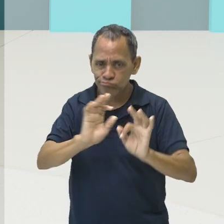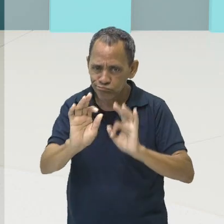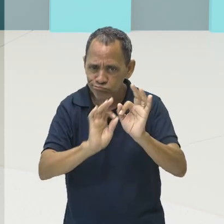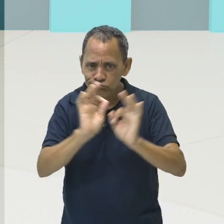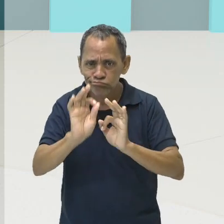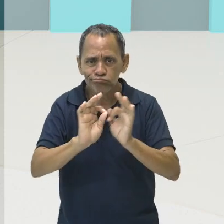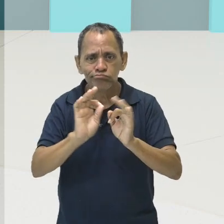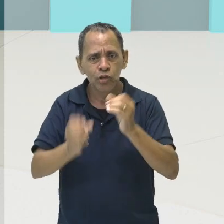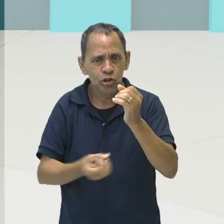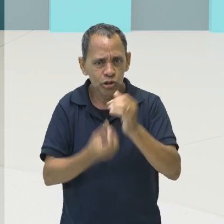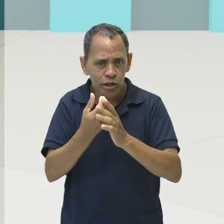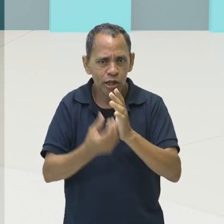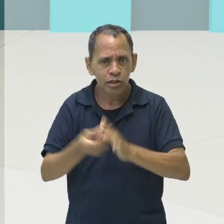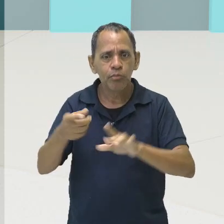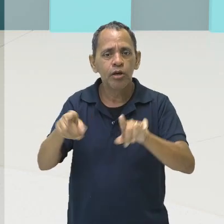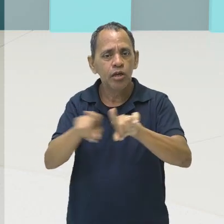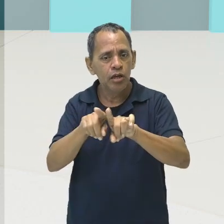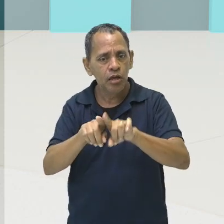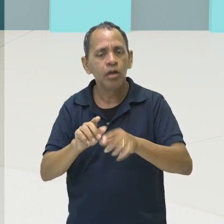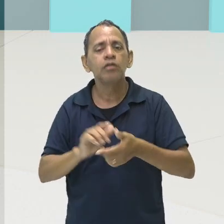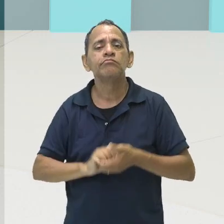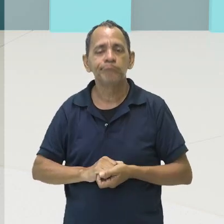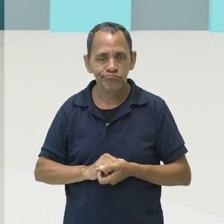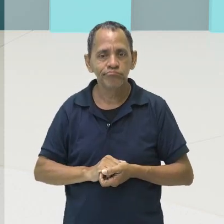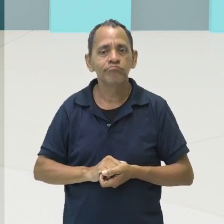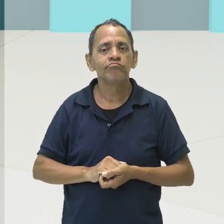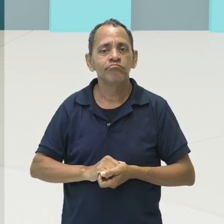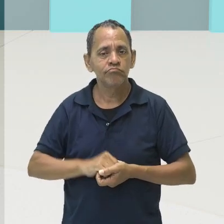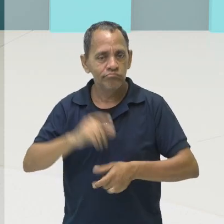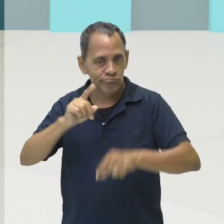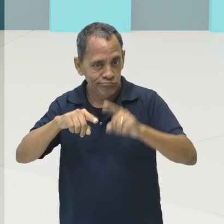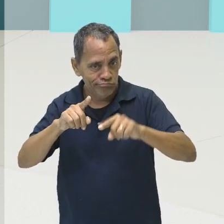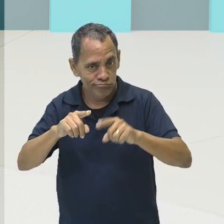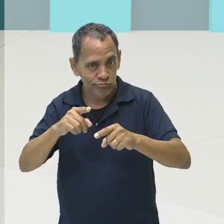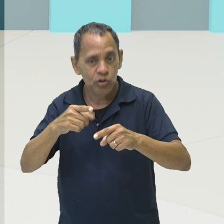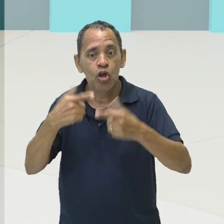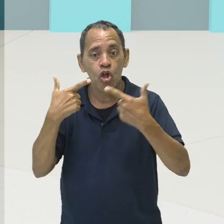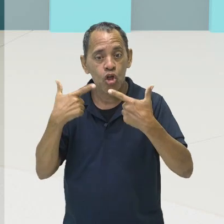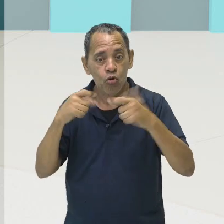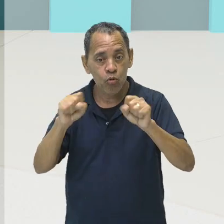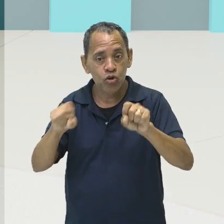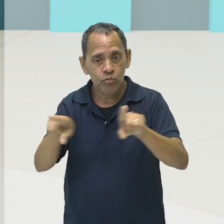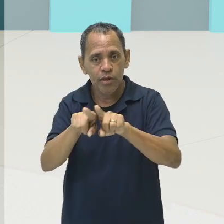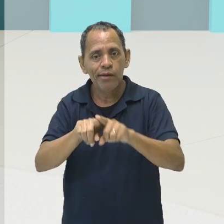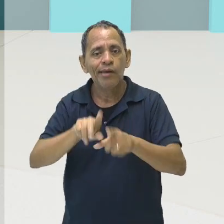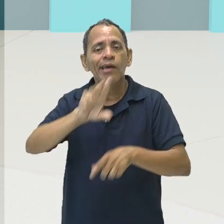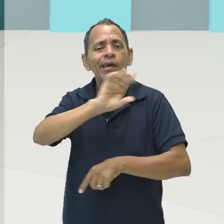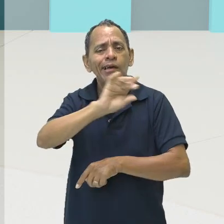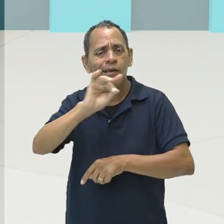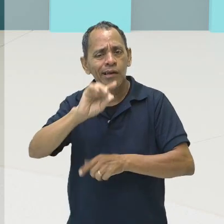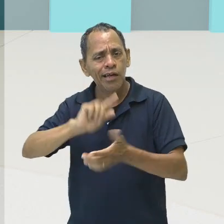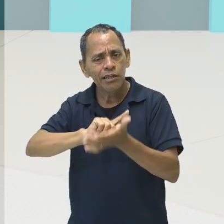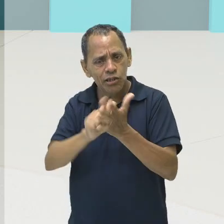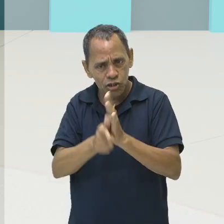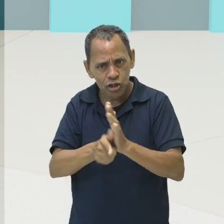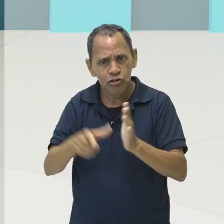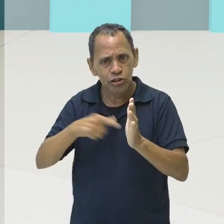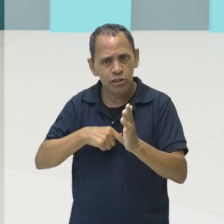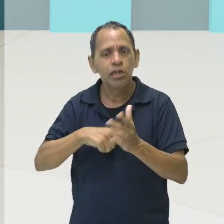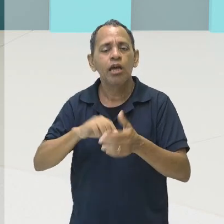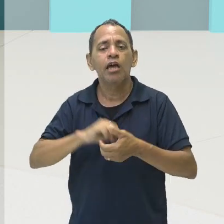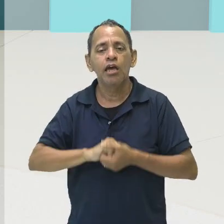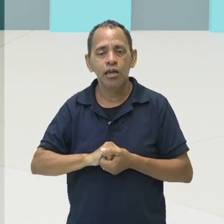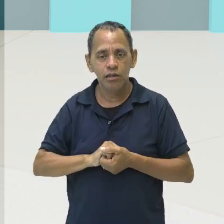eles são elementos linguísticos, tá? E cada gênero vai ter a sua especificidade dentro